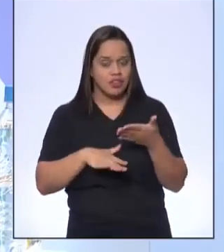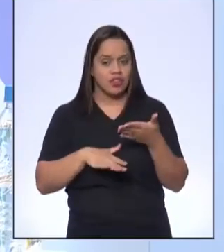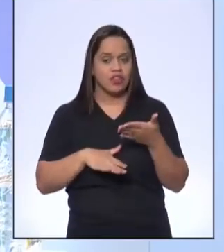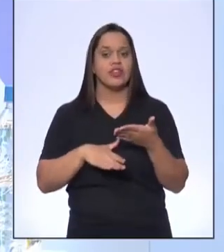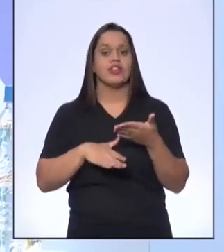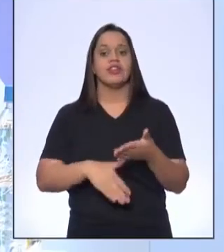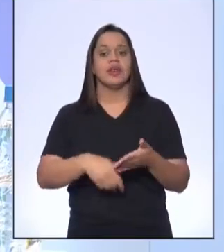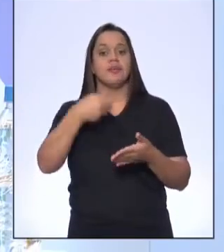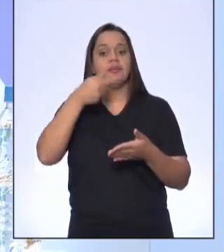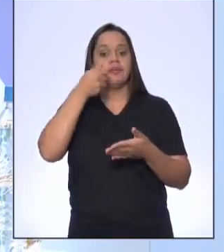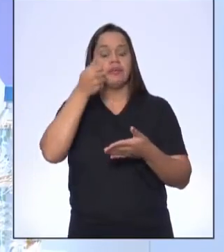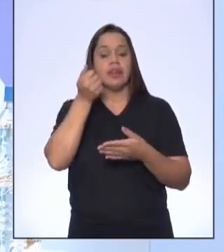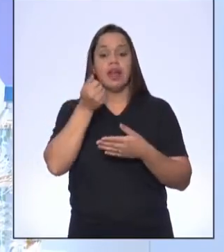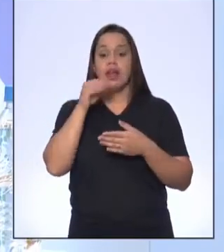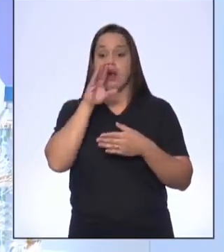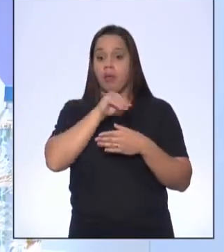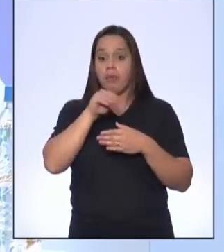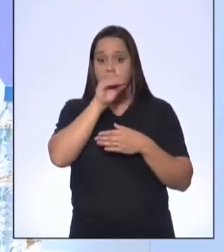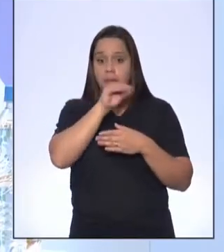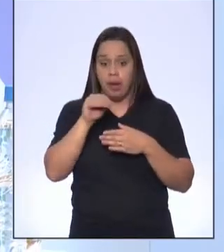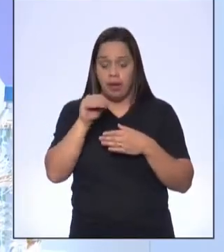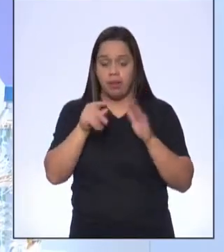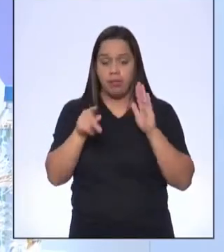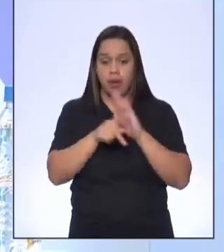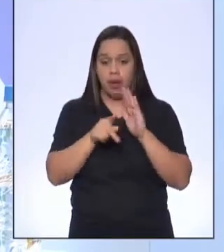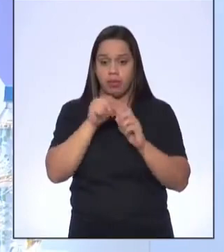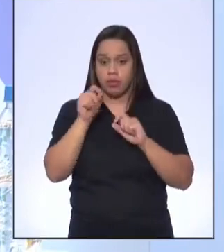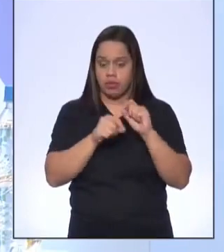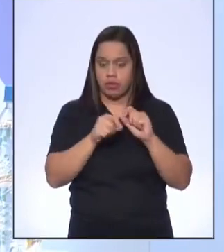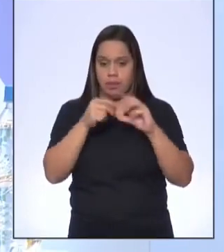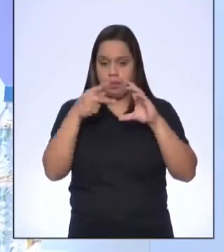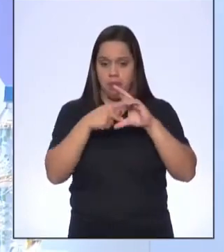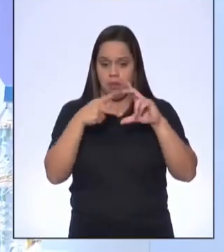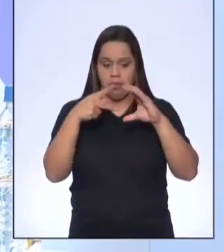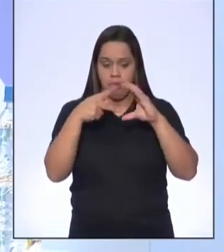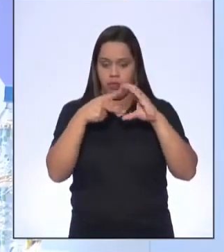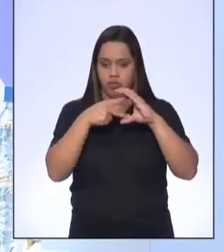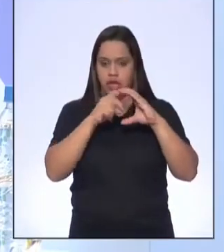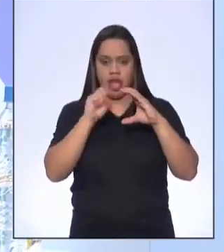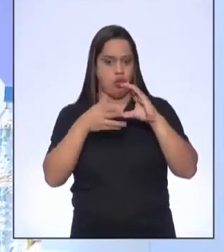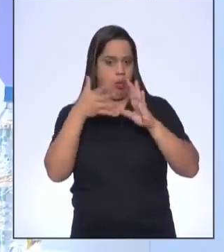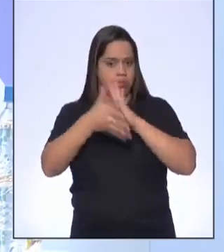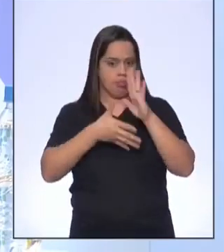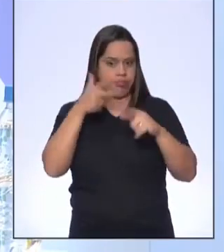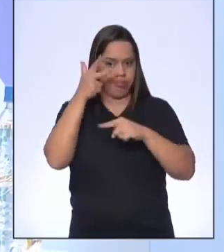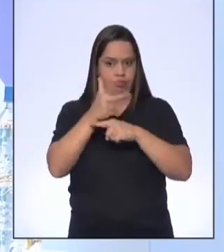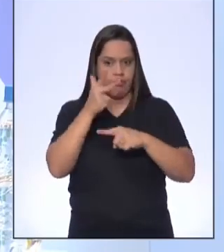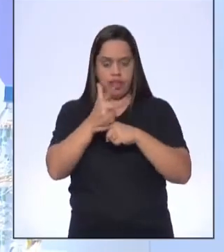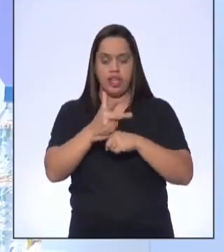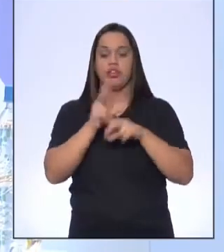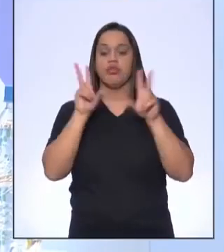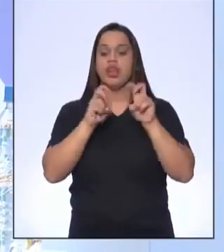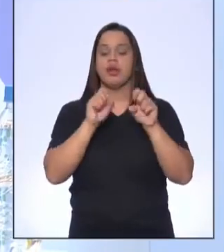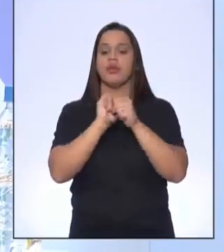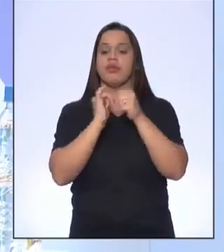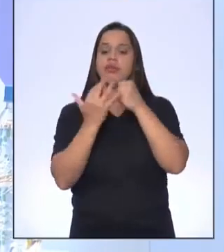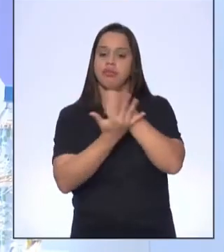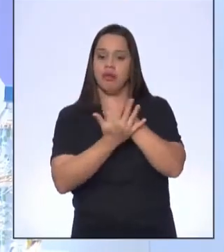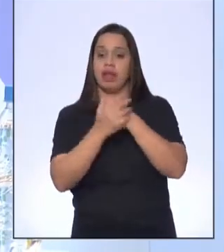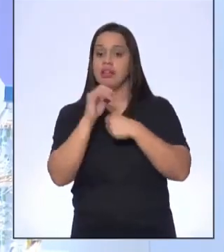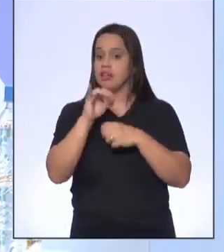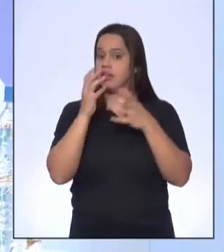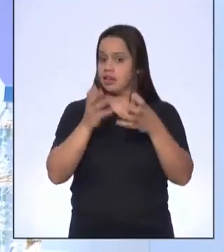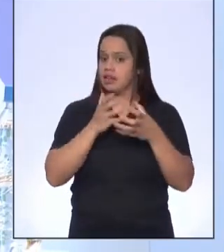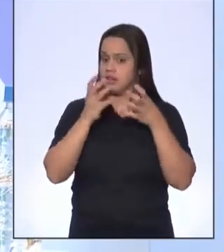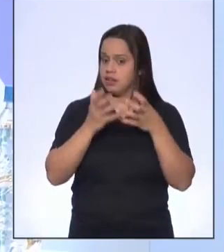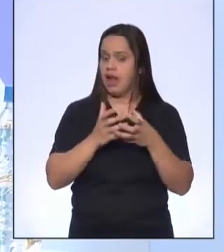podcast noticioso relacionado ao nosso tema do coronavírus, certo? E se vocês quiserem, tirem